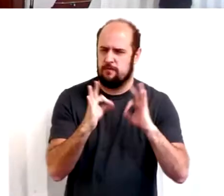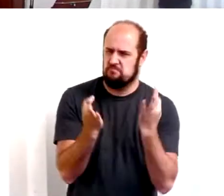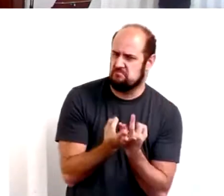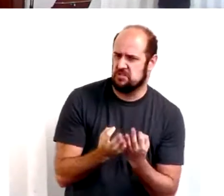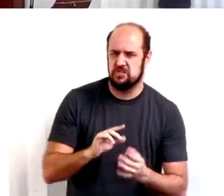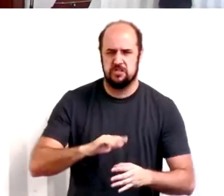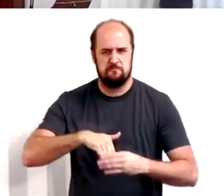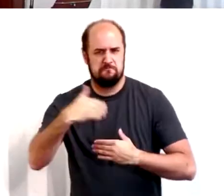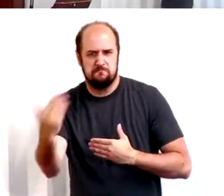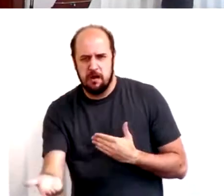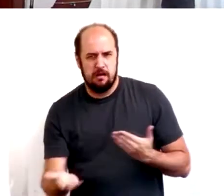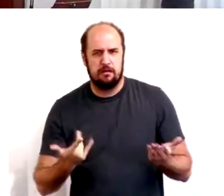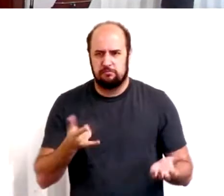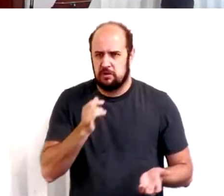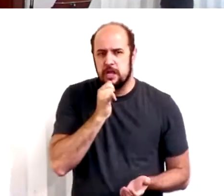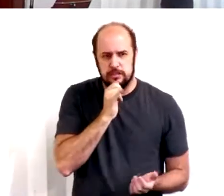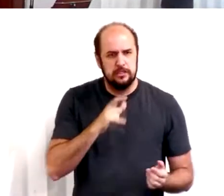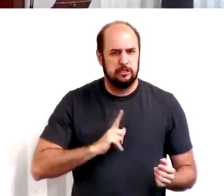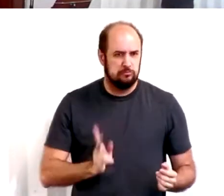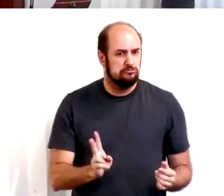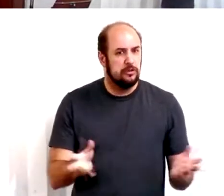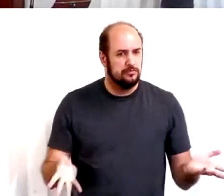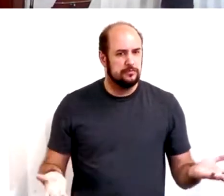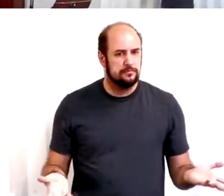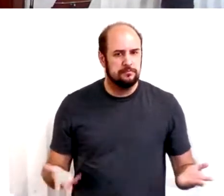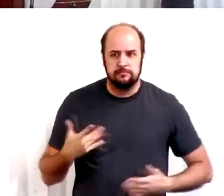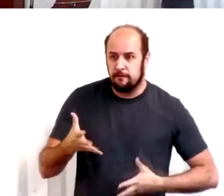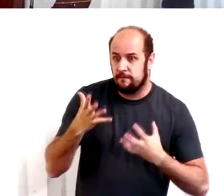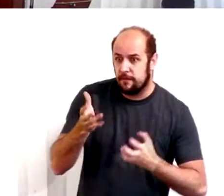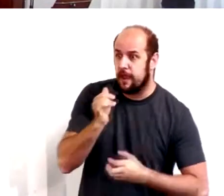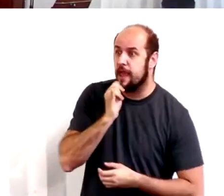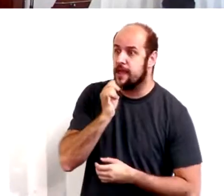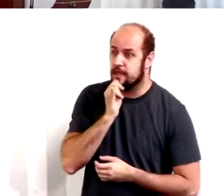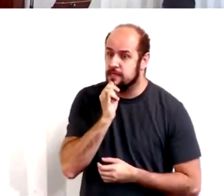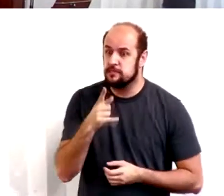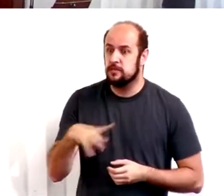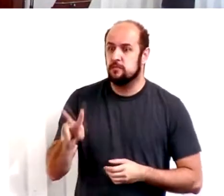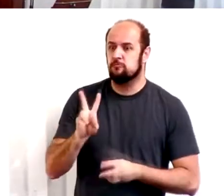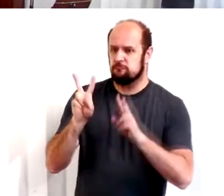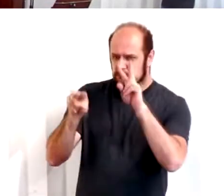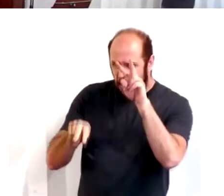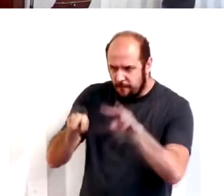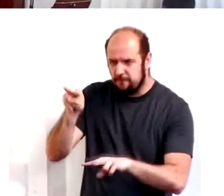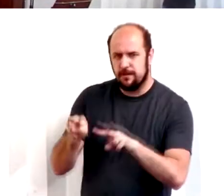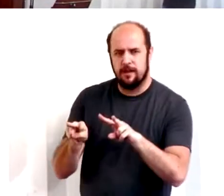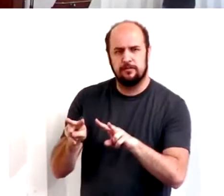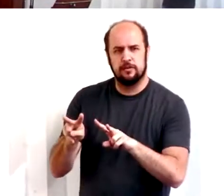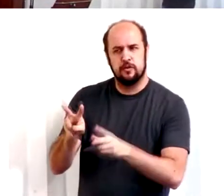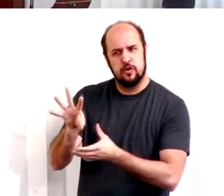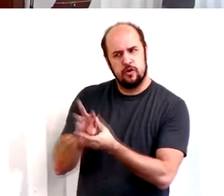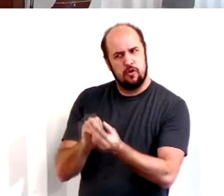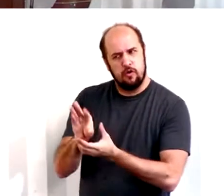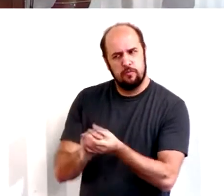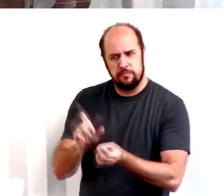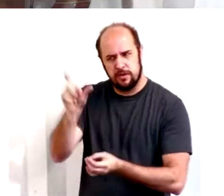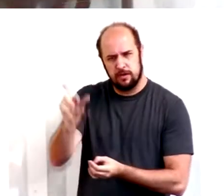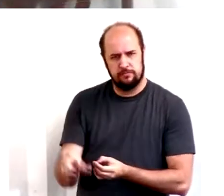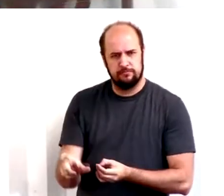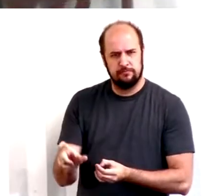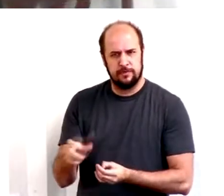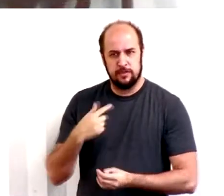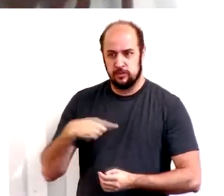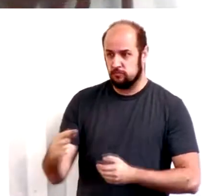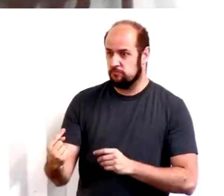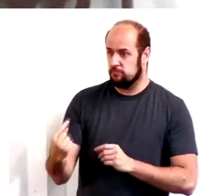seja fora da sua família, você tem modelos. Todos nós buscamos modelos para nos ancorar, e através desses modelos nós